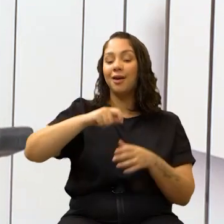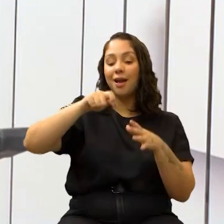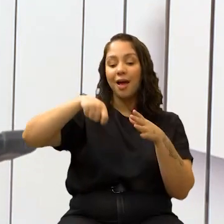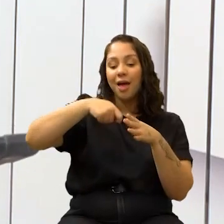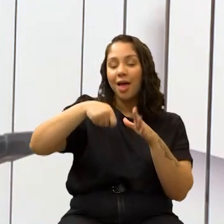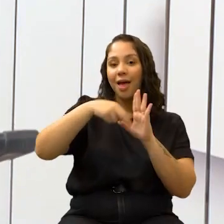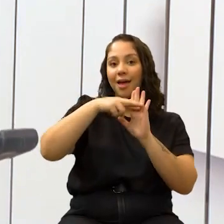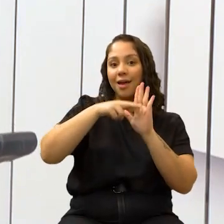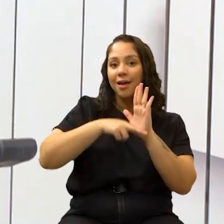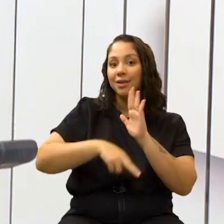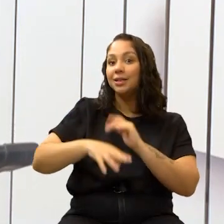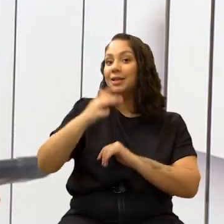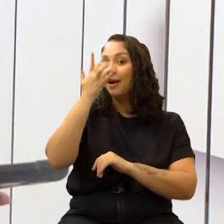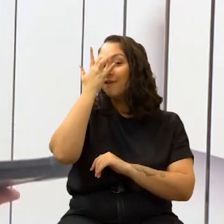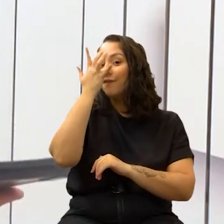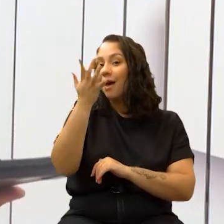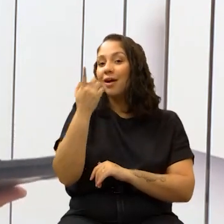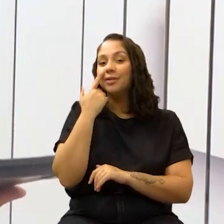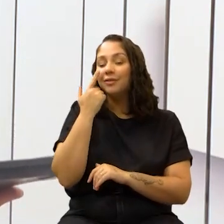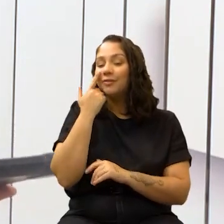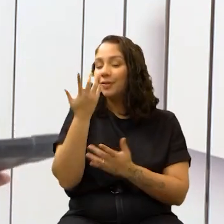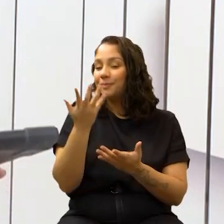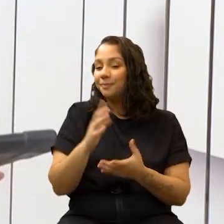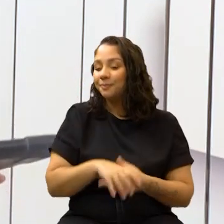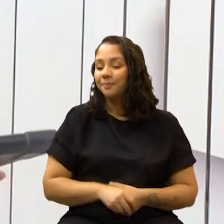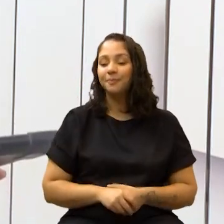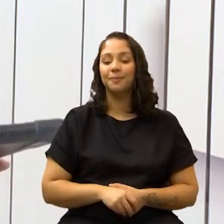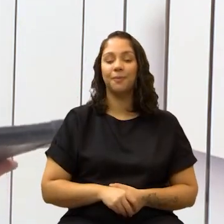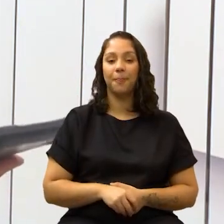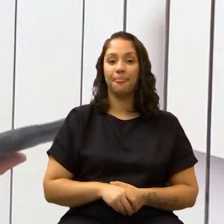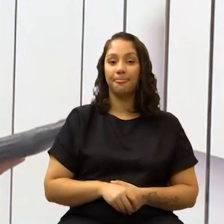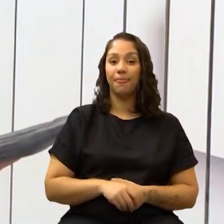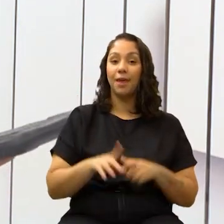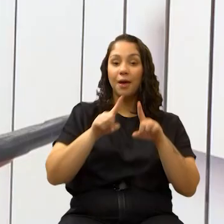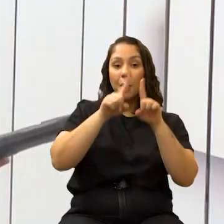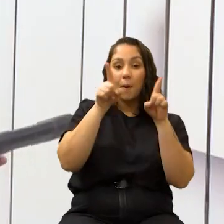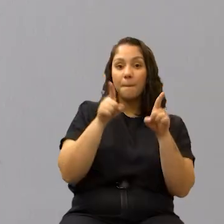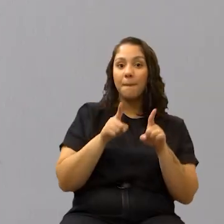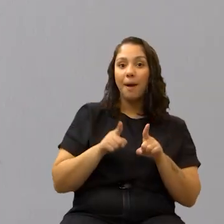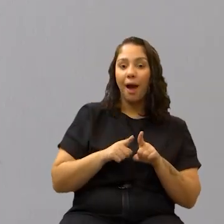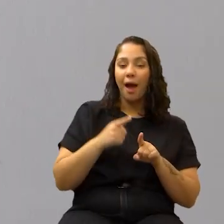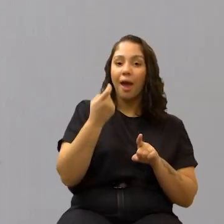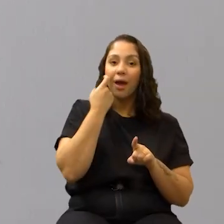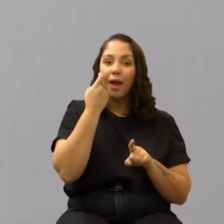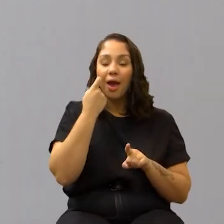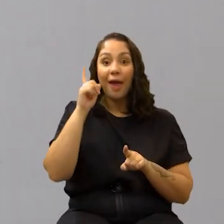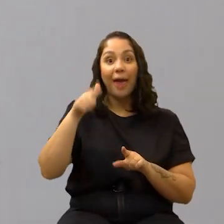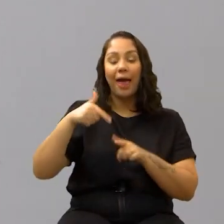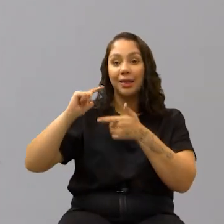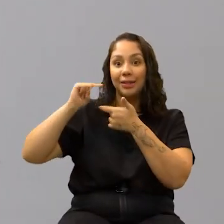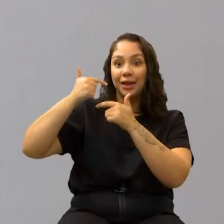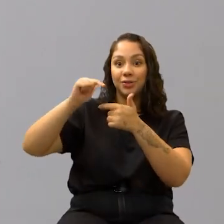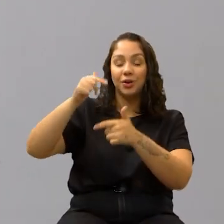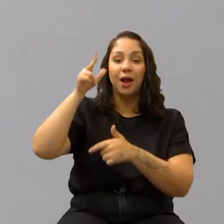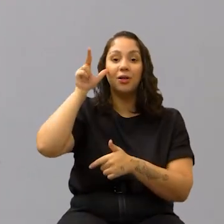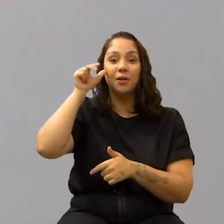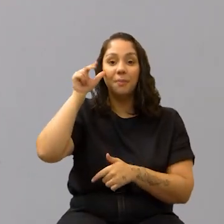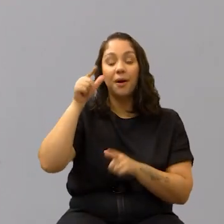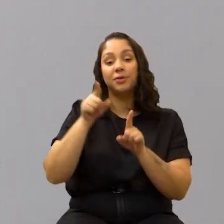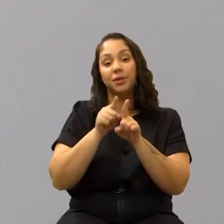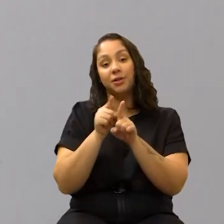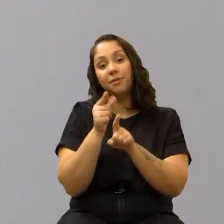vai mostrar uma receita rápida e econômica para se fazer. Confira! E o bacalhau é um